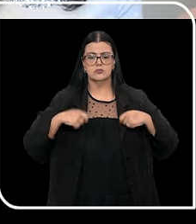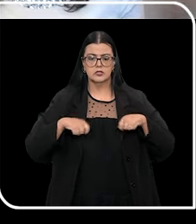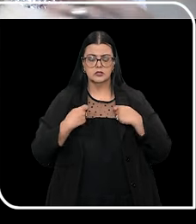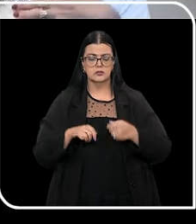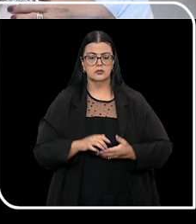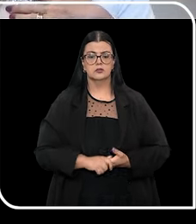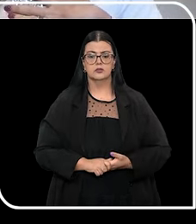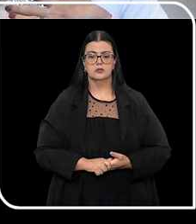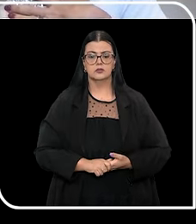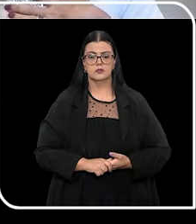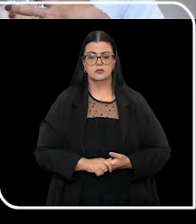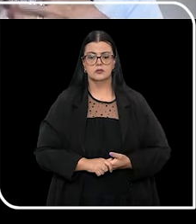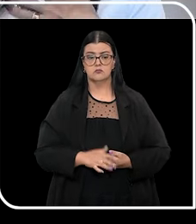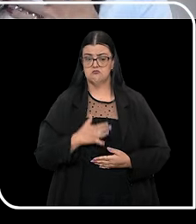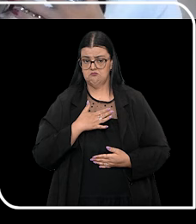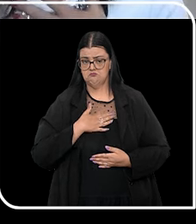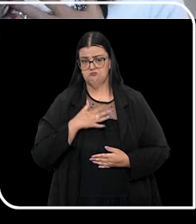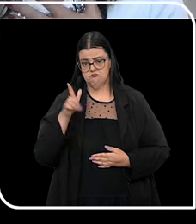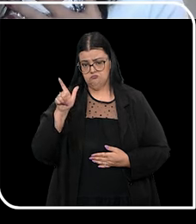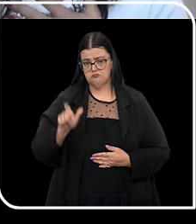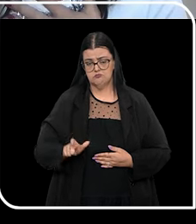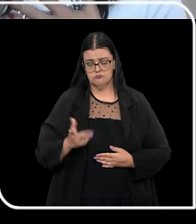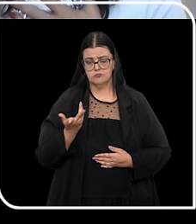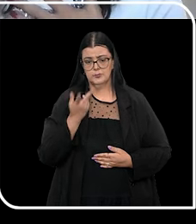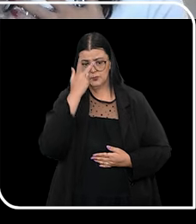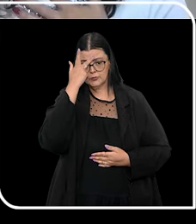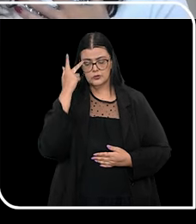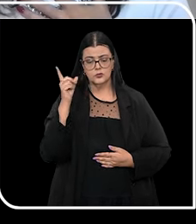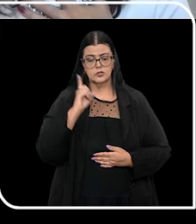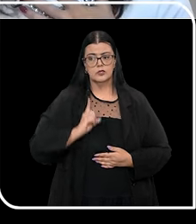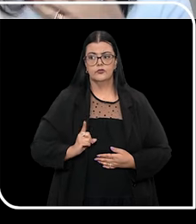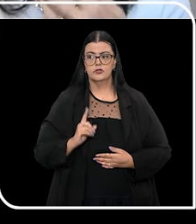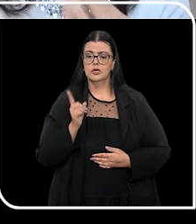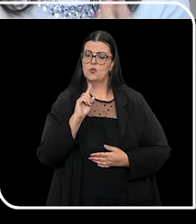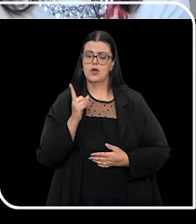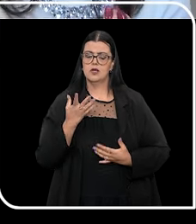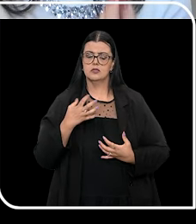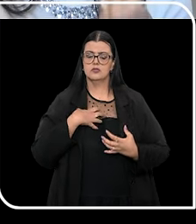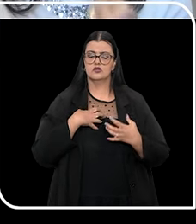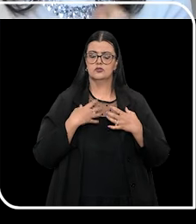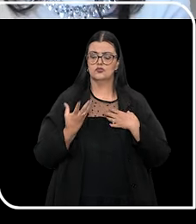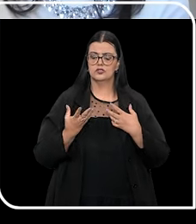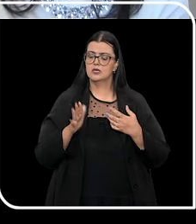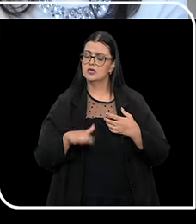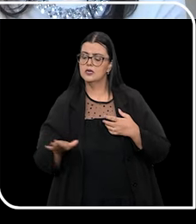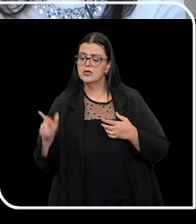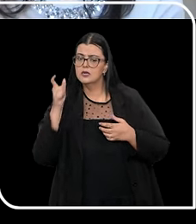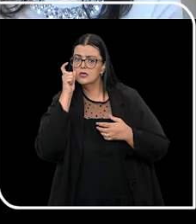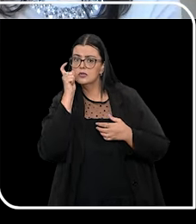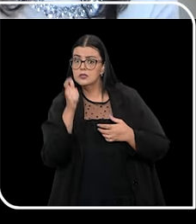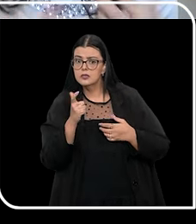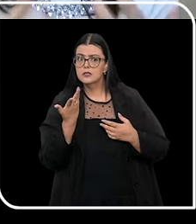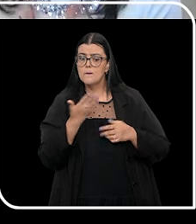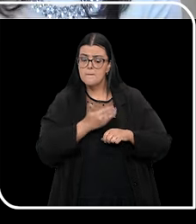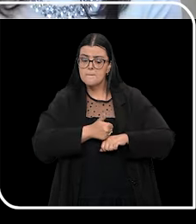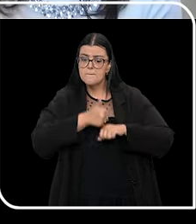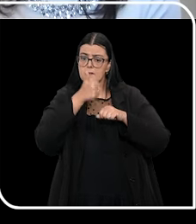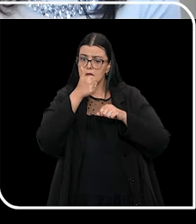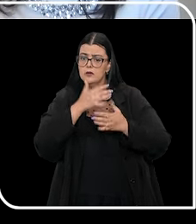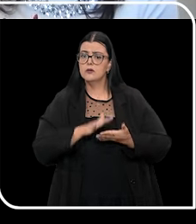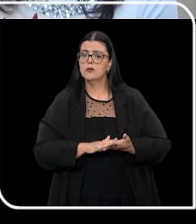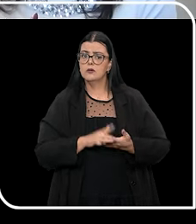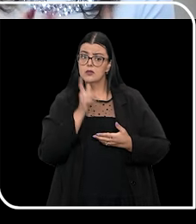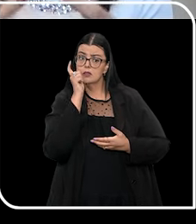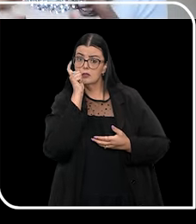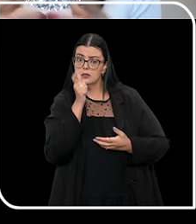necessárias assim não é um pelo menos para mim como pessoa com deficiência não é não é um incômodo a criança se interessar é muito melhor que